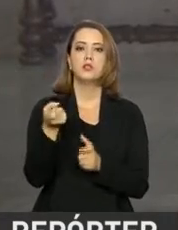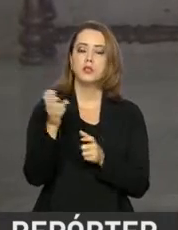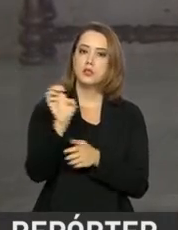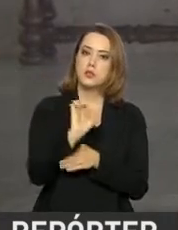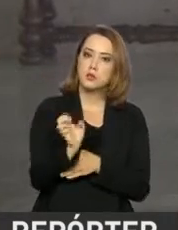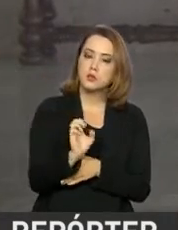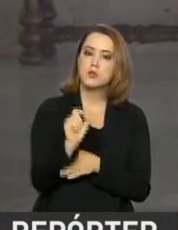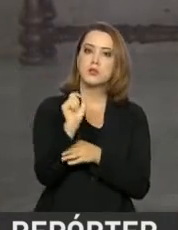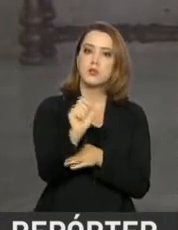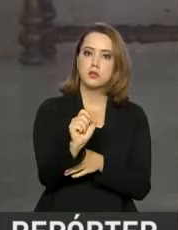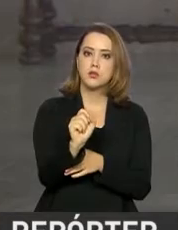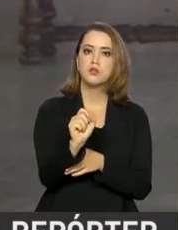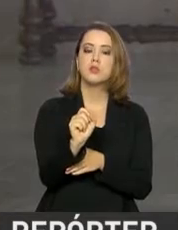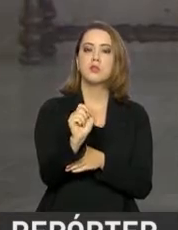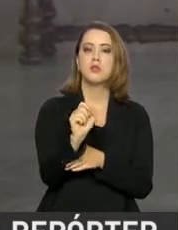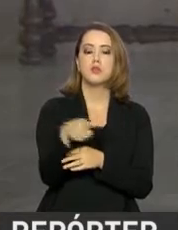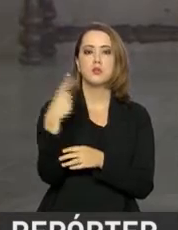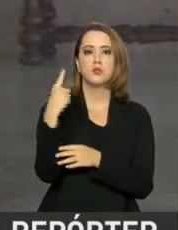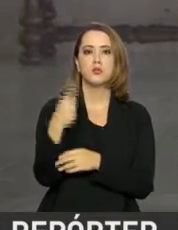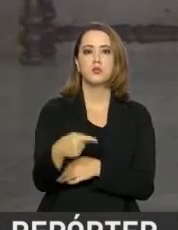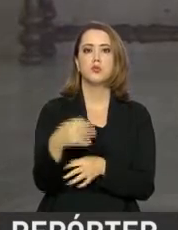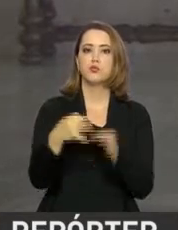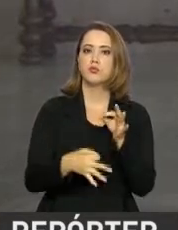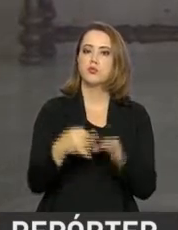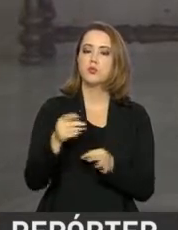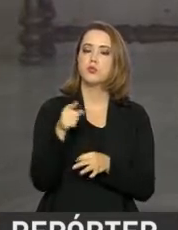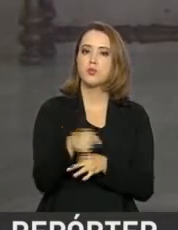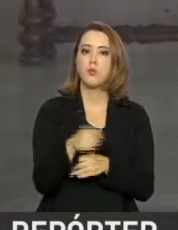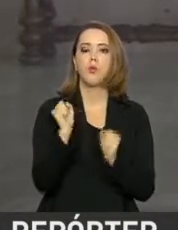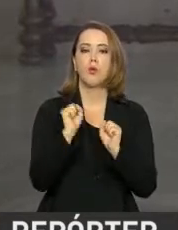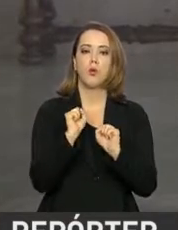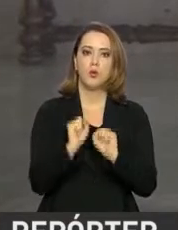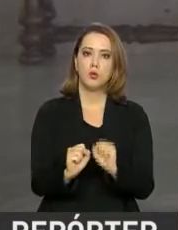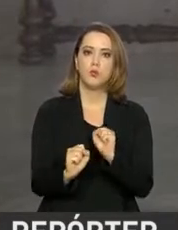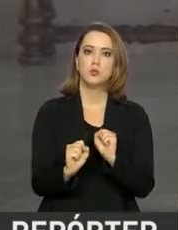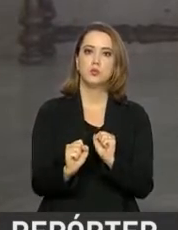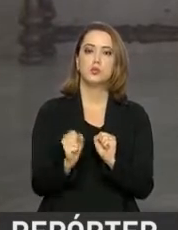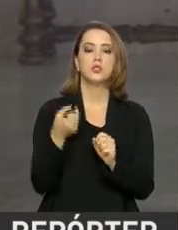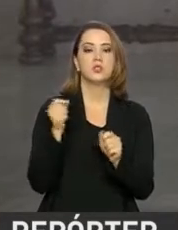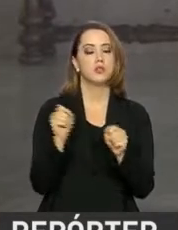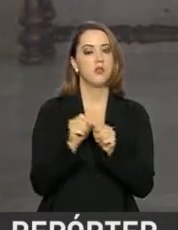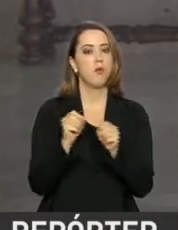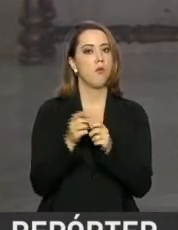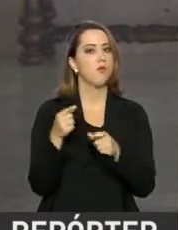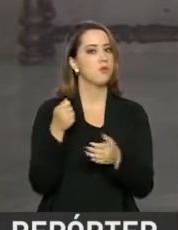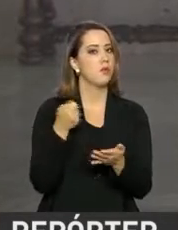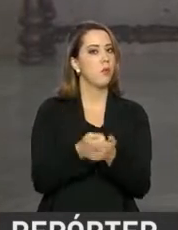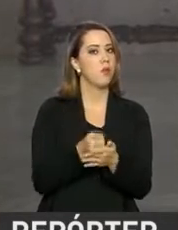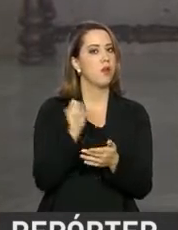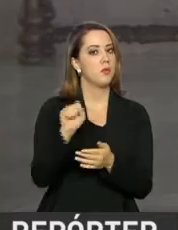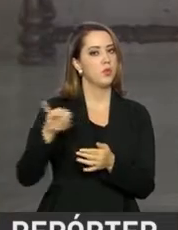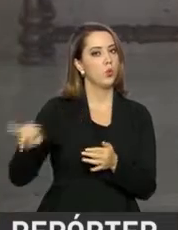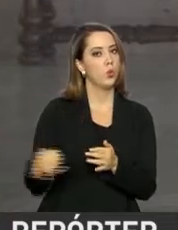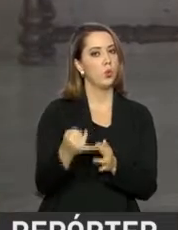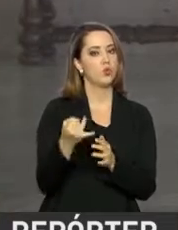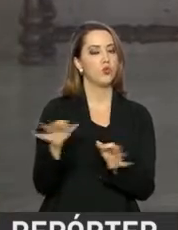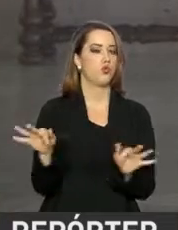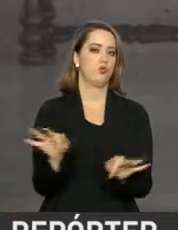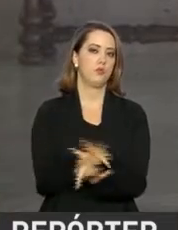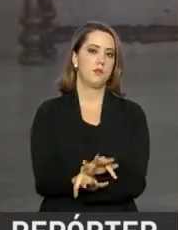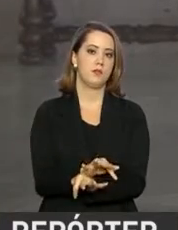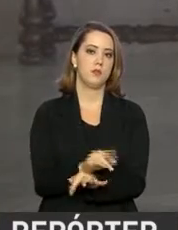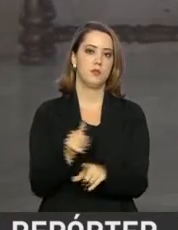por essas decisões provisórias do Supremo Tribunal Federal, poderiam utilizar a metodologia dos juros simples. O argumento